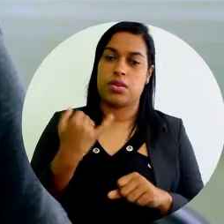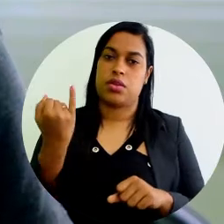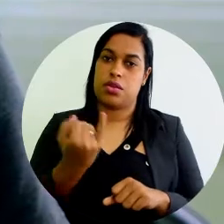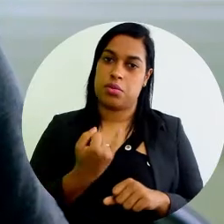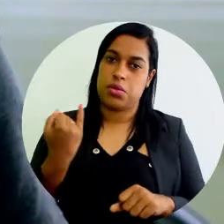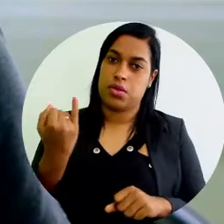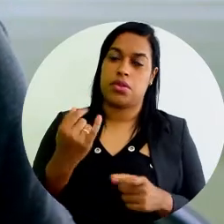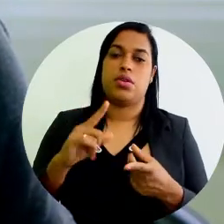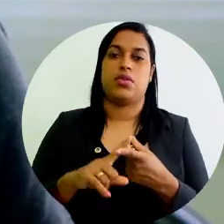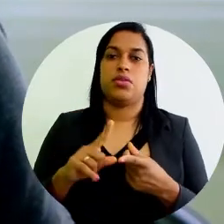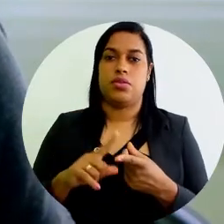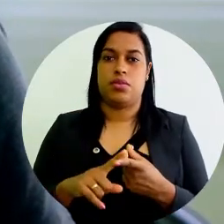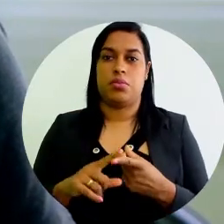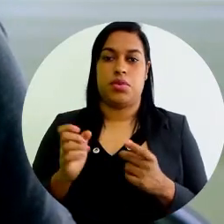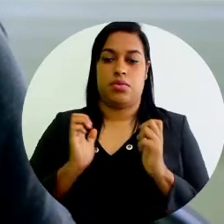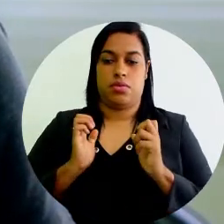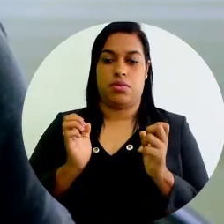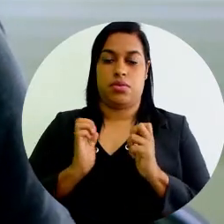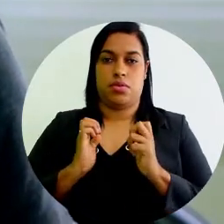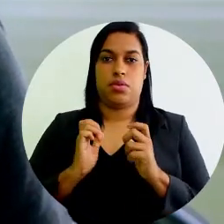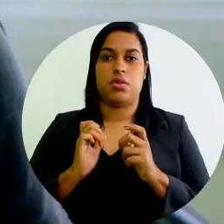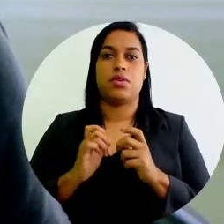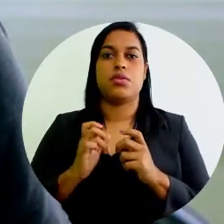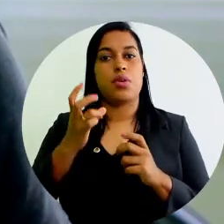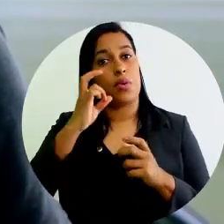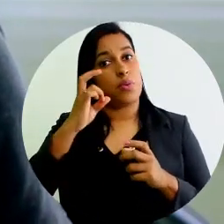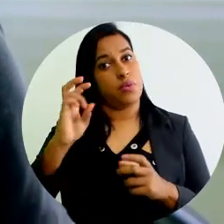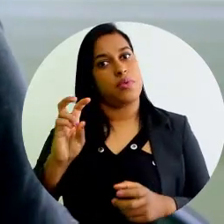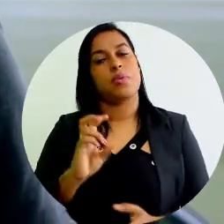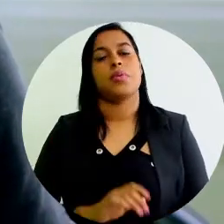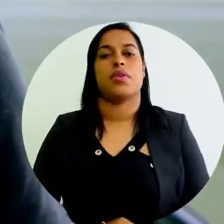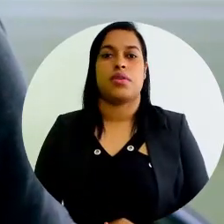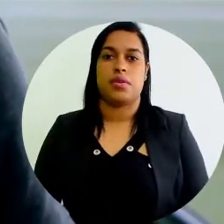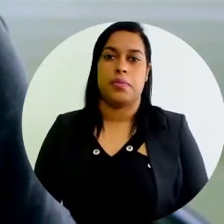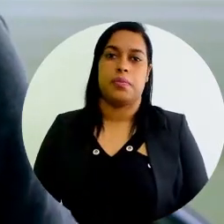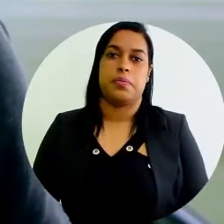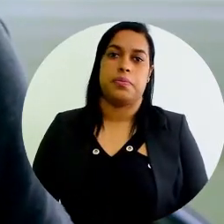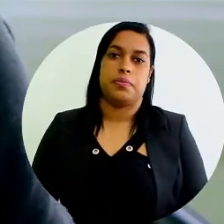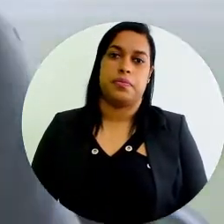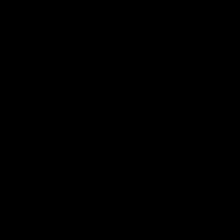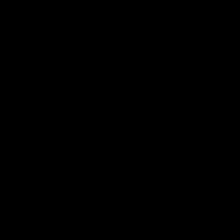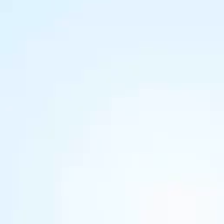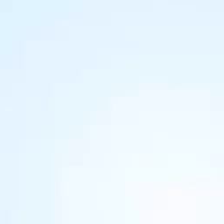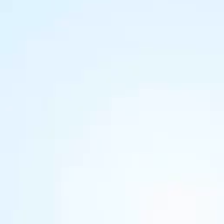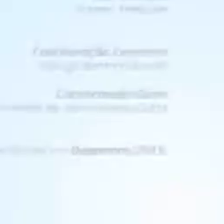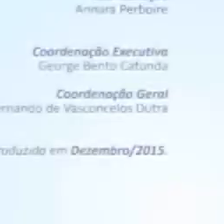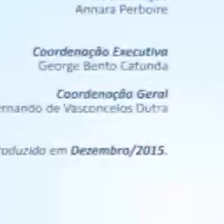linguagens, que é importante também para a gente enriquecer culturalmente.